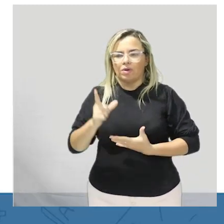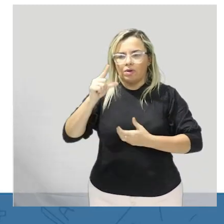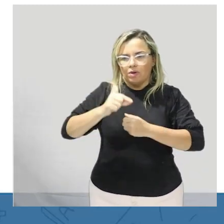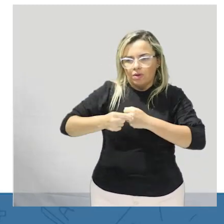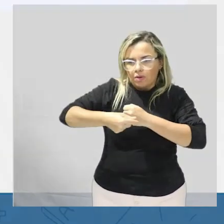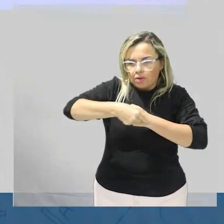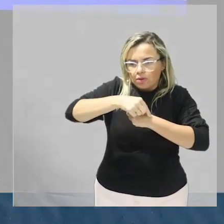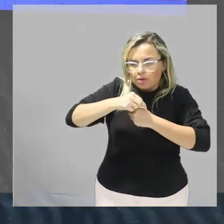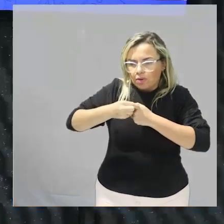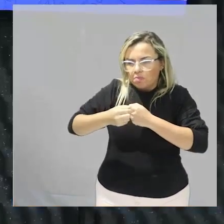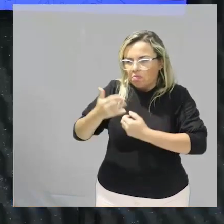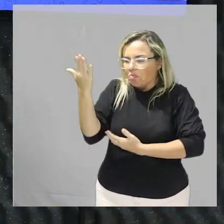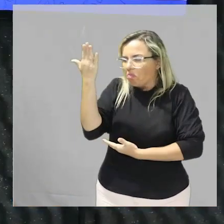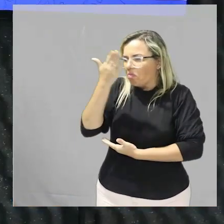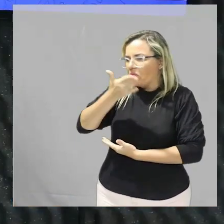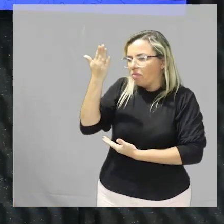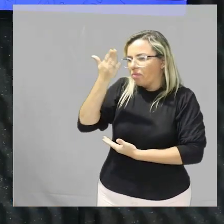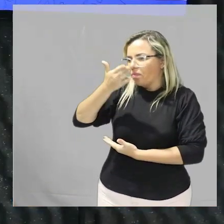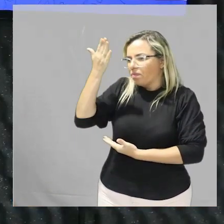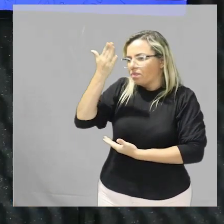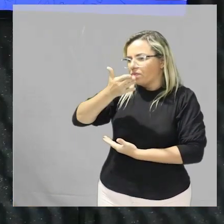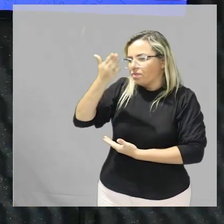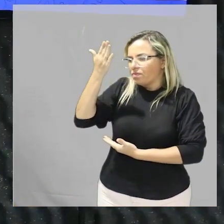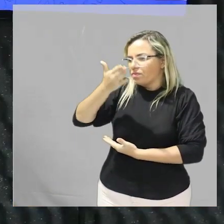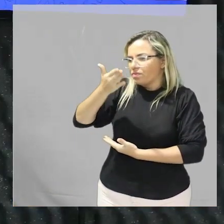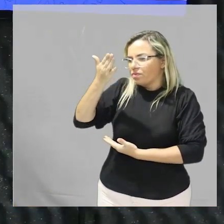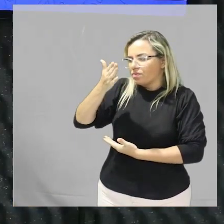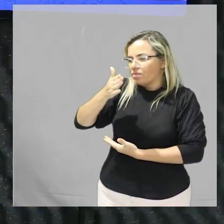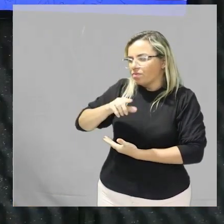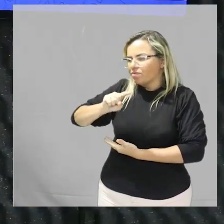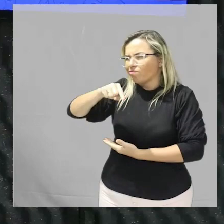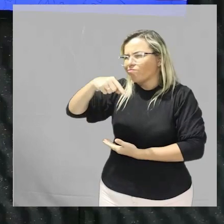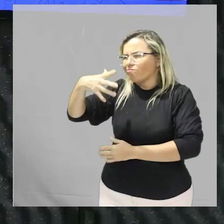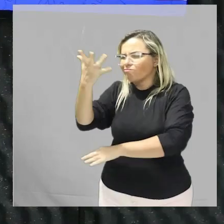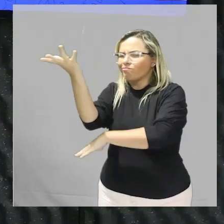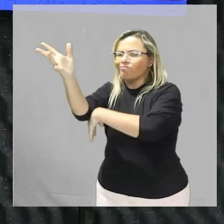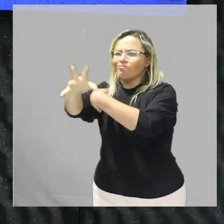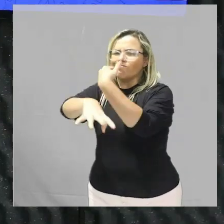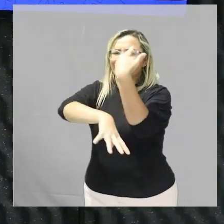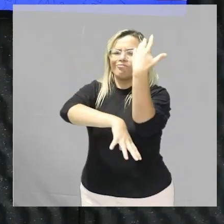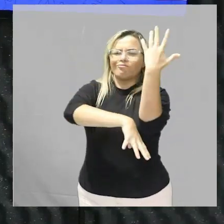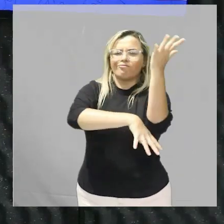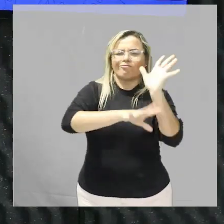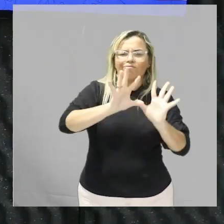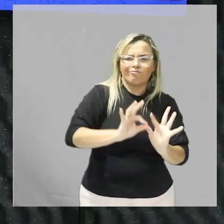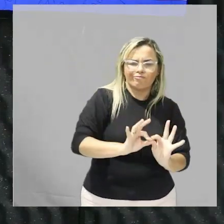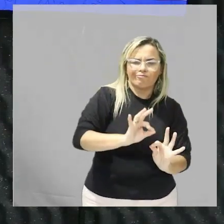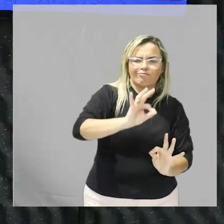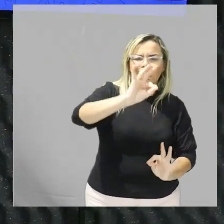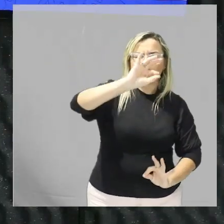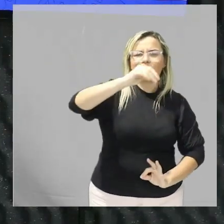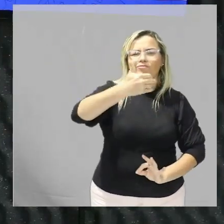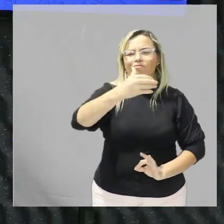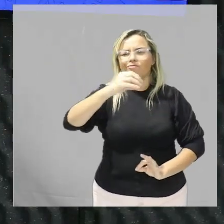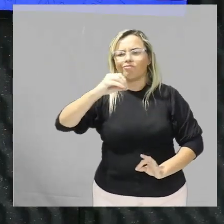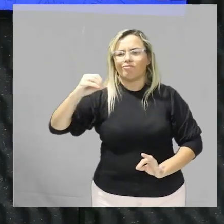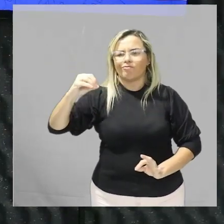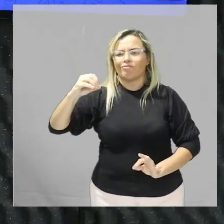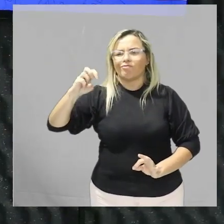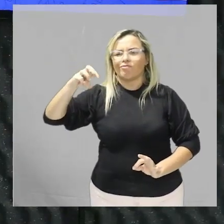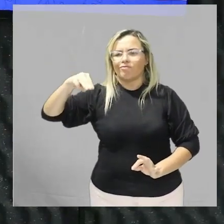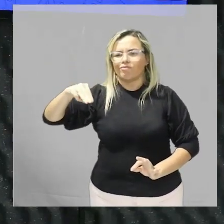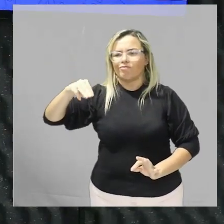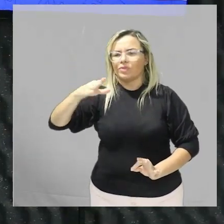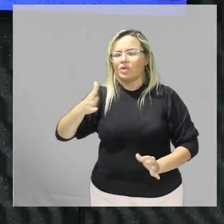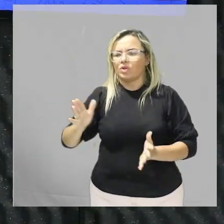micro-organismo, invisível ao olho nu, às imensas árvores com mais de 100 metros de altura, todos os seres